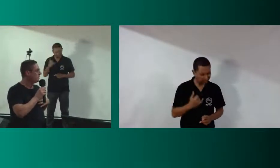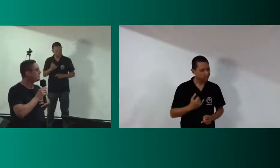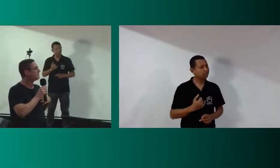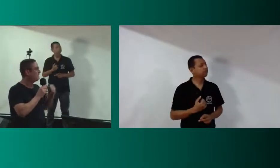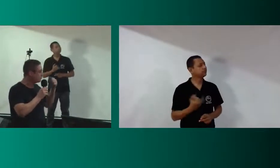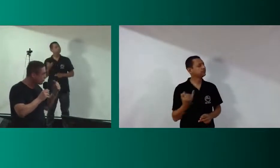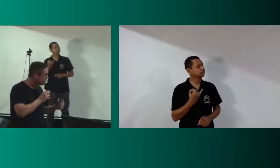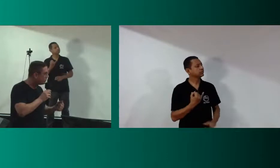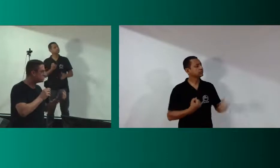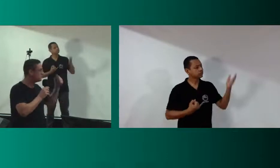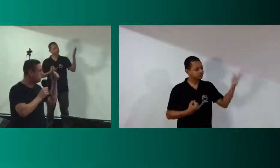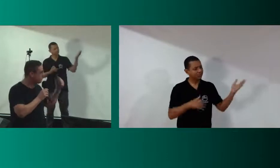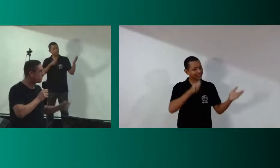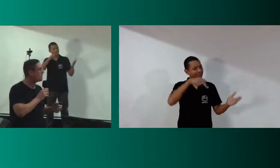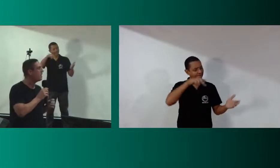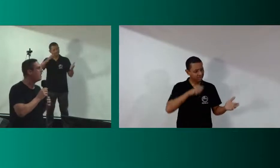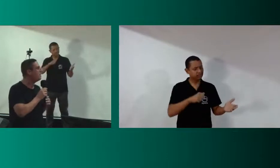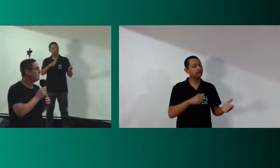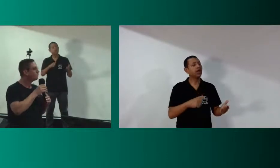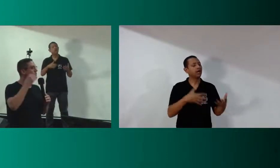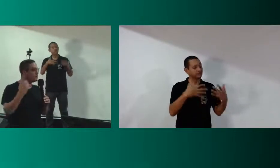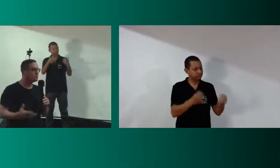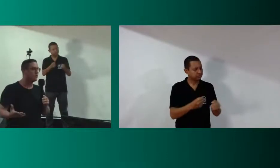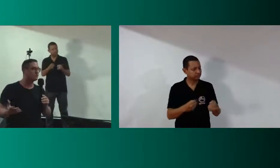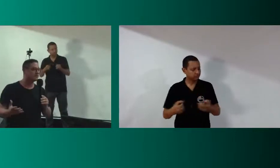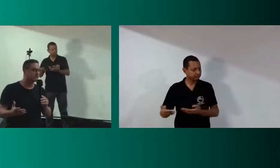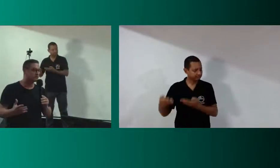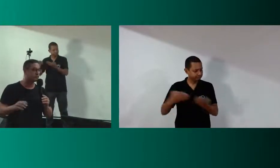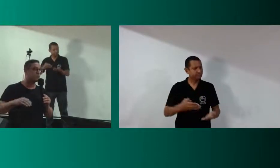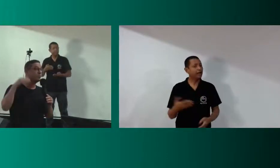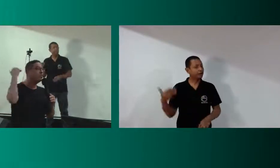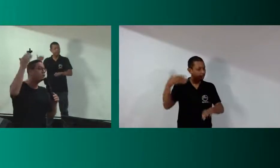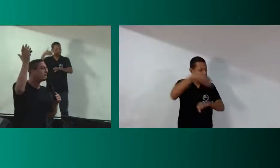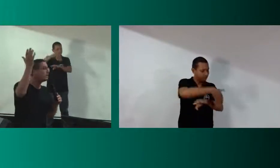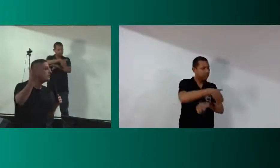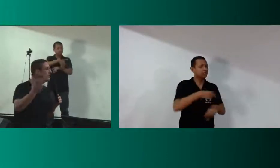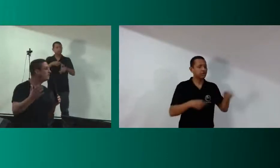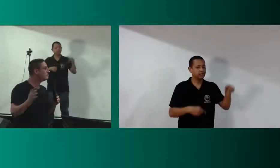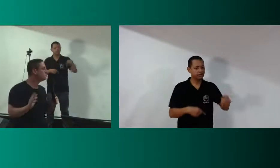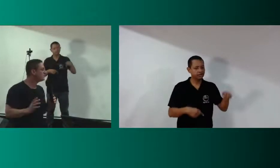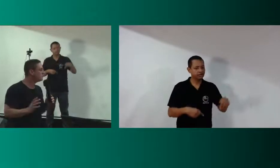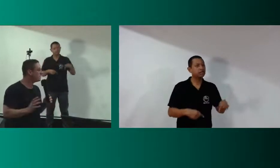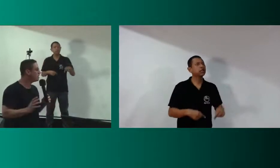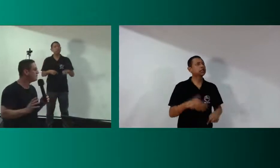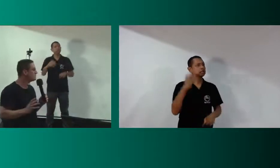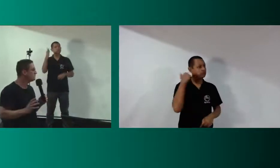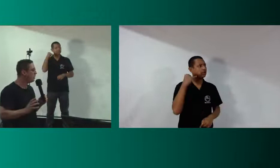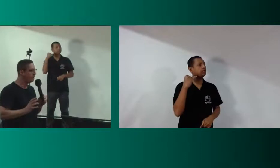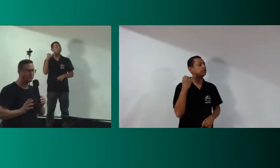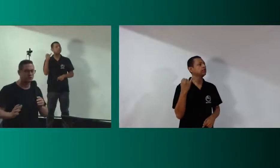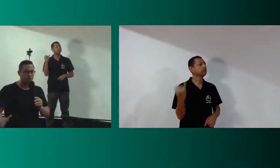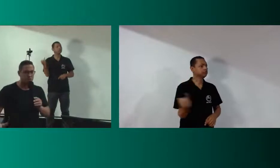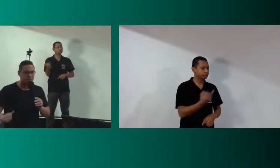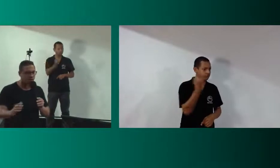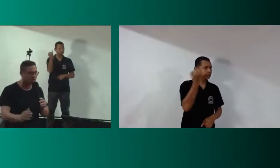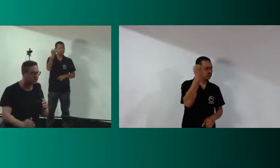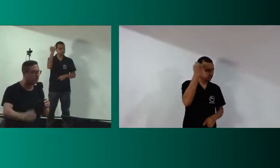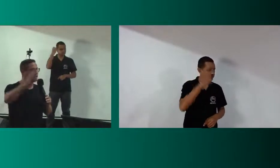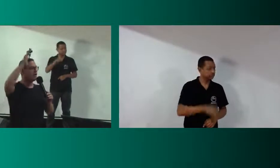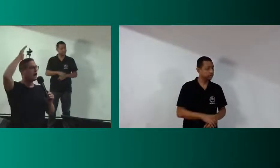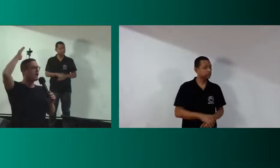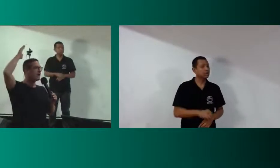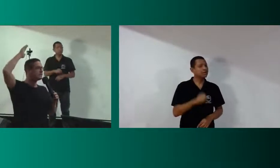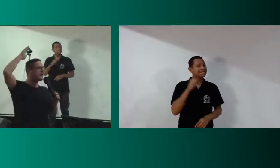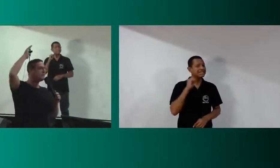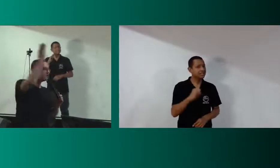da Ana até aceita o convite de vindo para cá eu sei a importância que isso tem muito além da dimensão meramente embora então se a gente